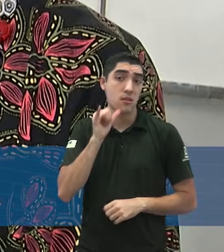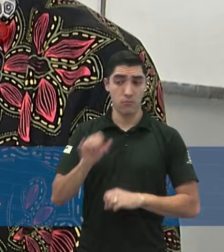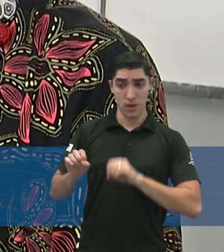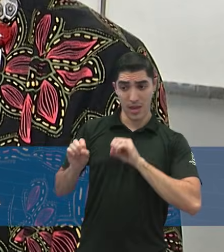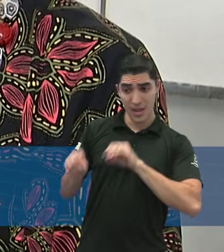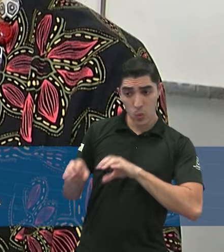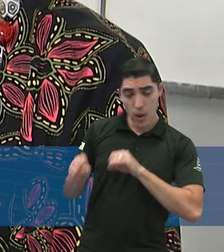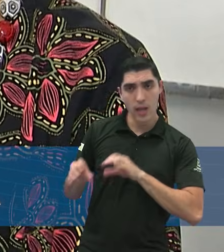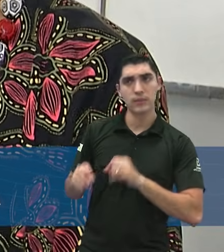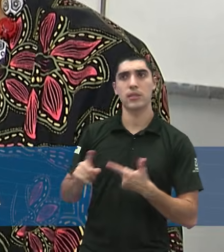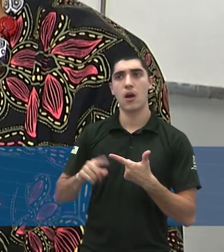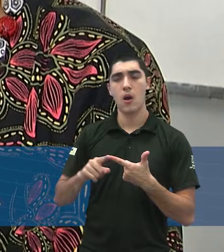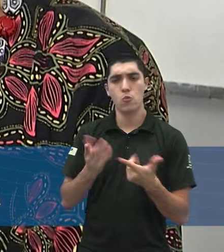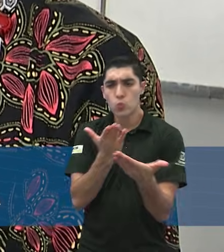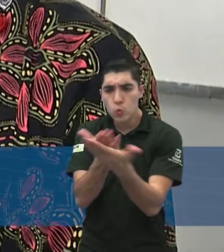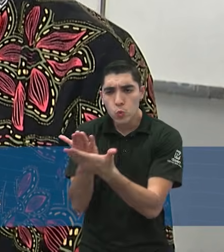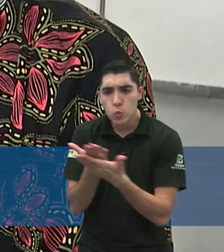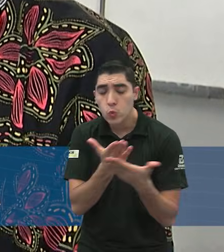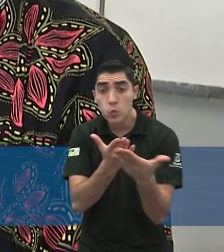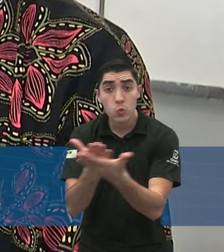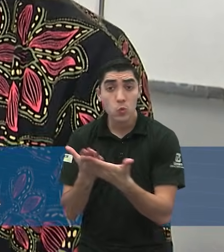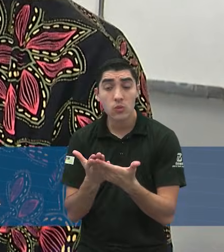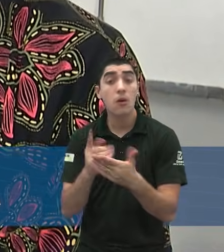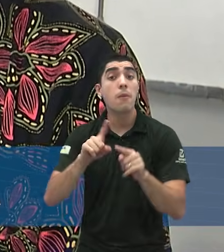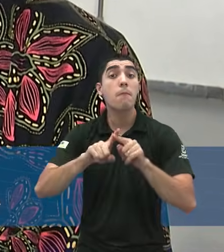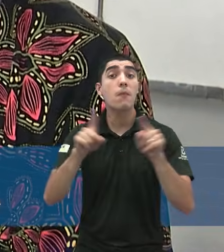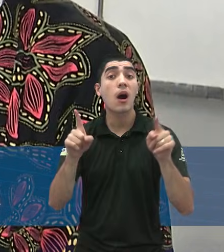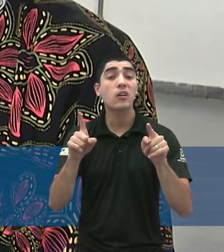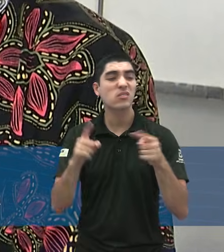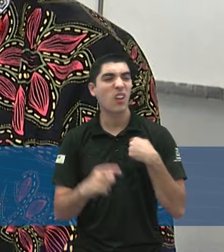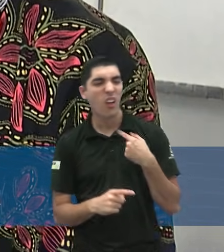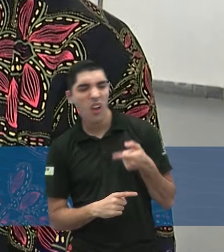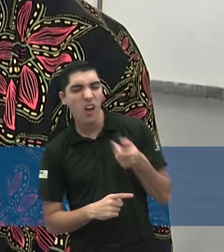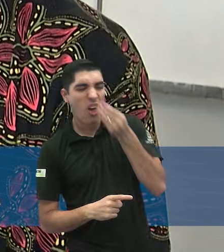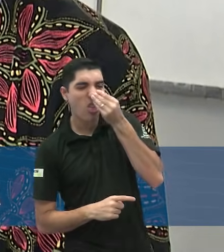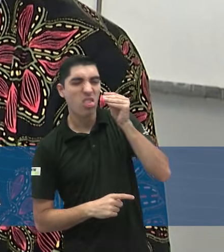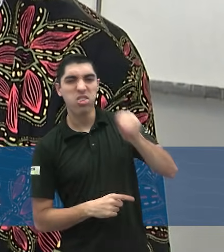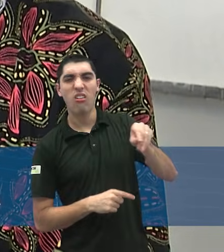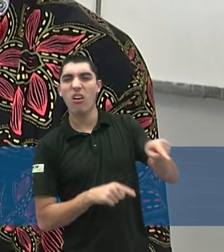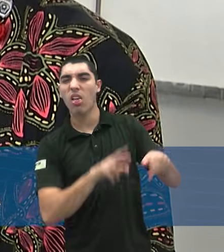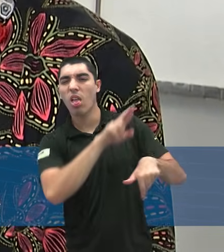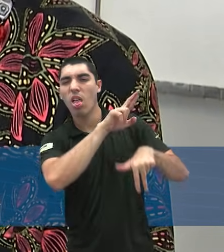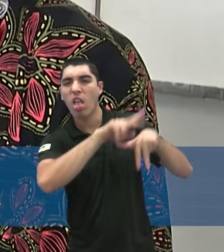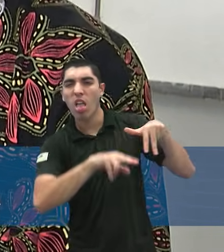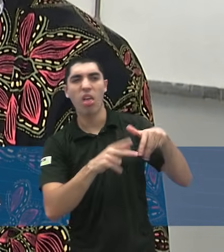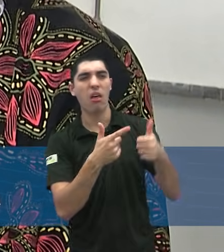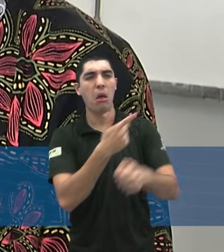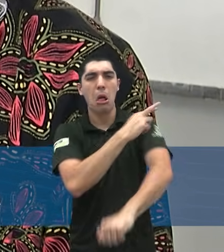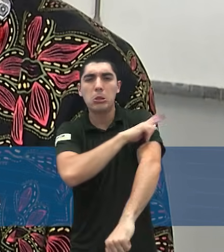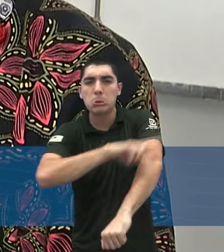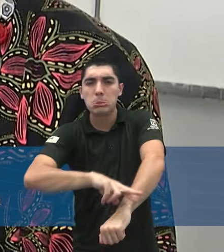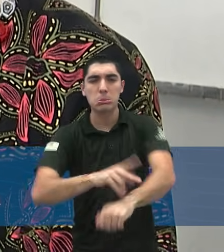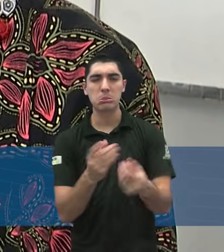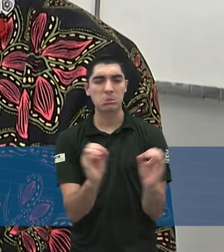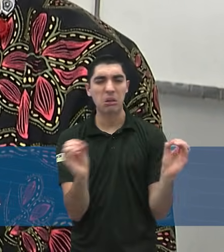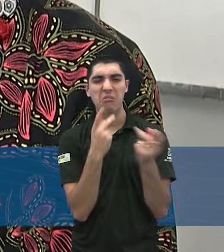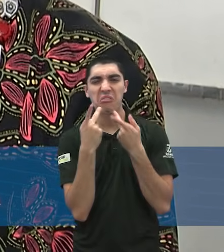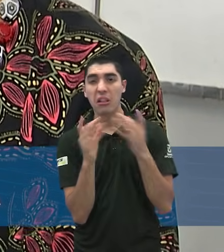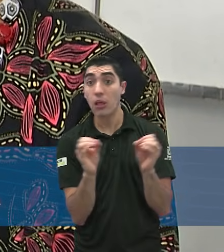em formação, se você não olhar para esses horizontes, se você não olhar para